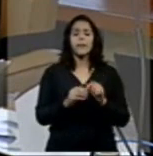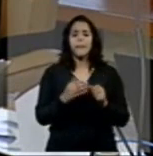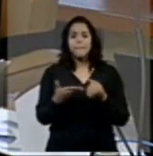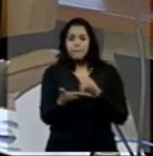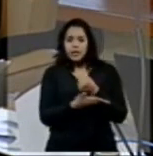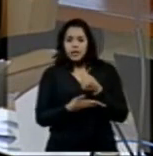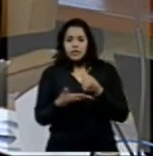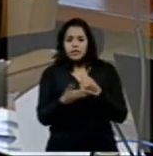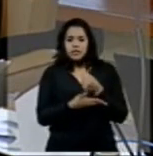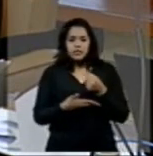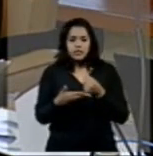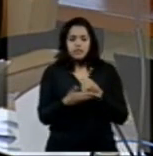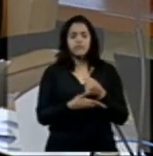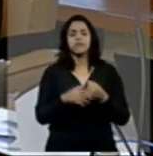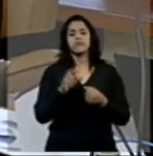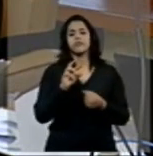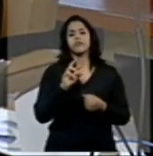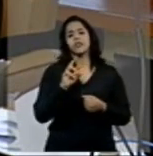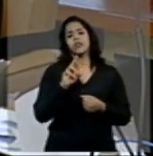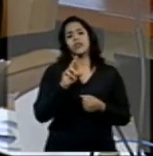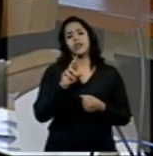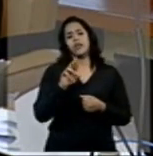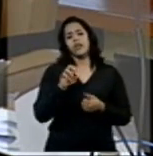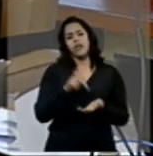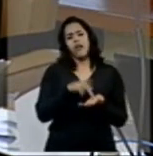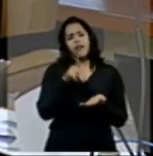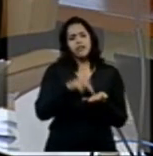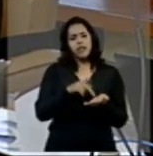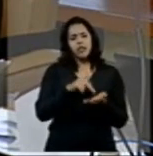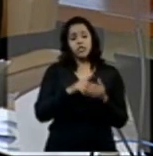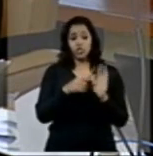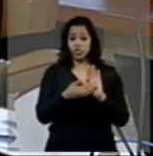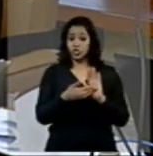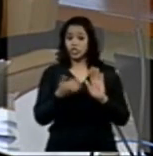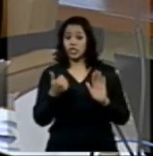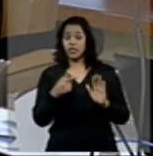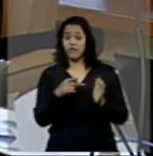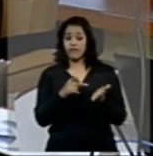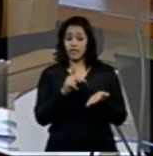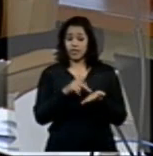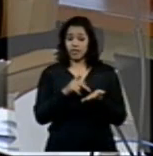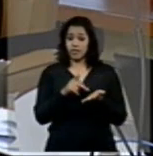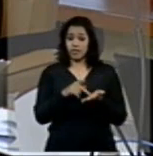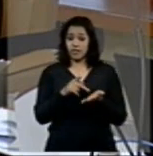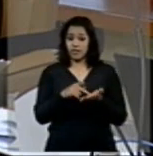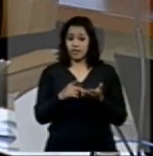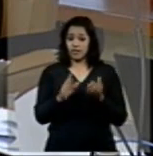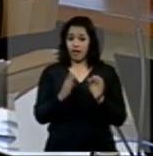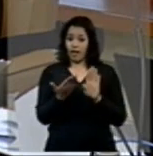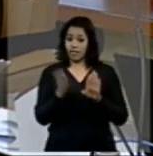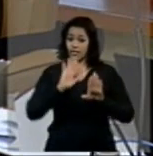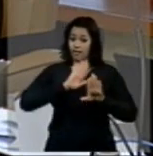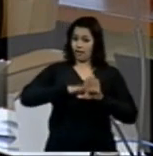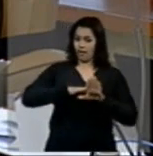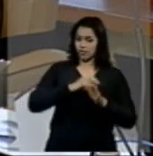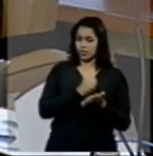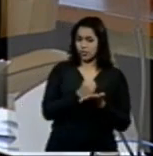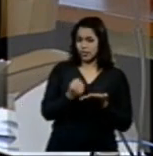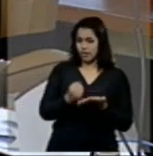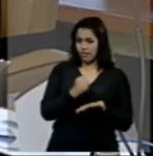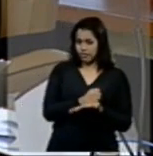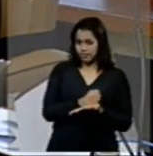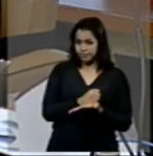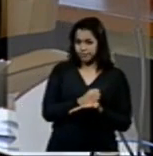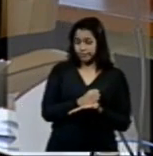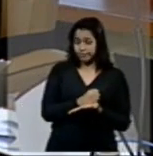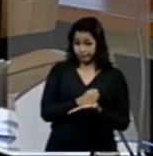princípio da primazia da realidade, desvelando a verdadeira relação empregatícia por trás da avença contratual.